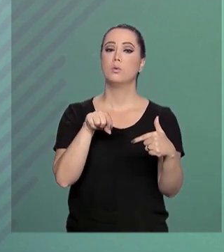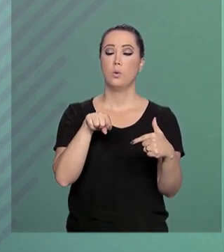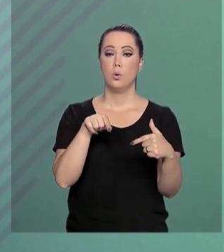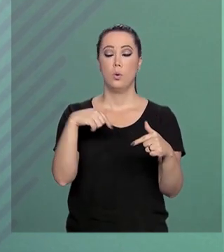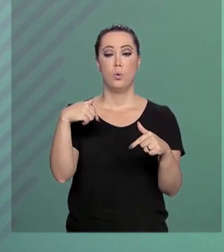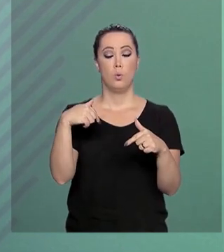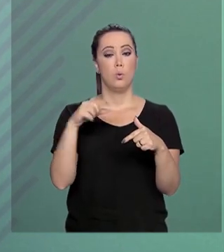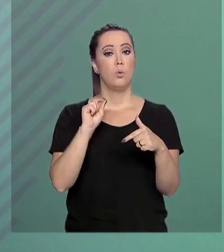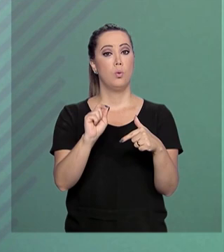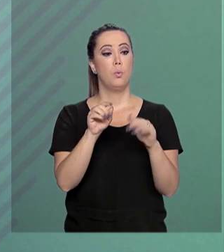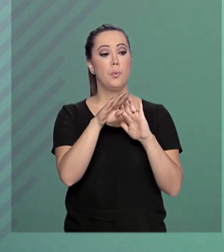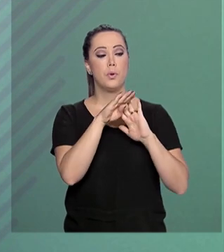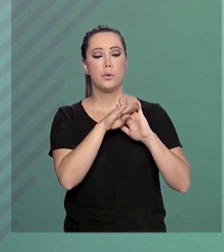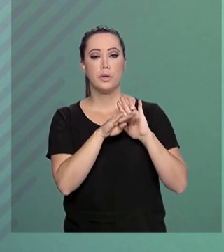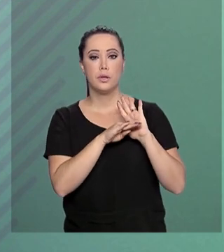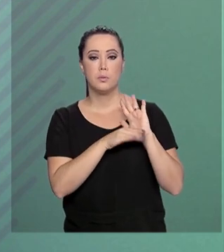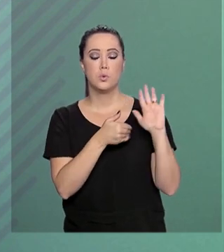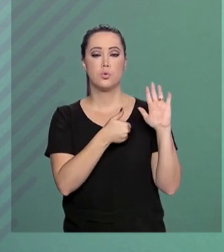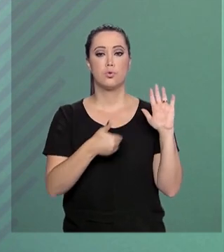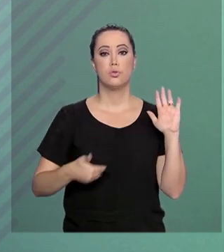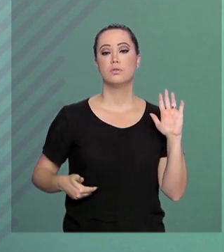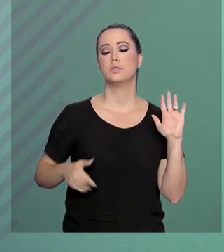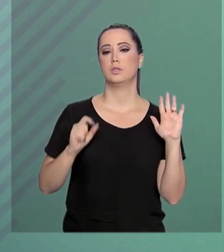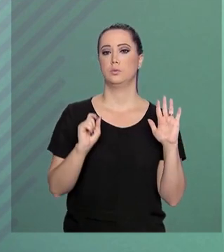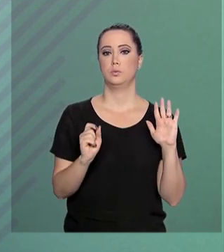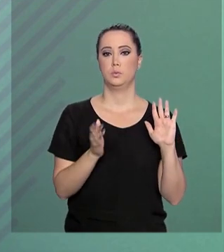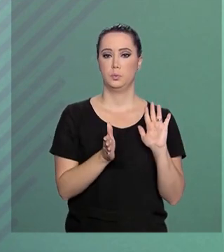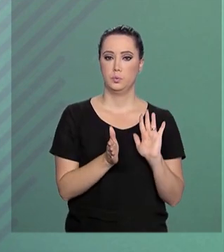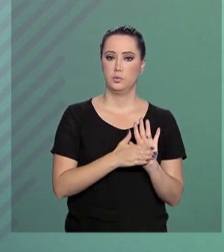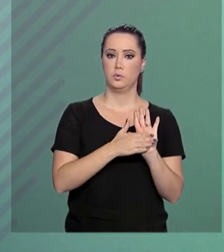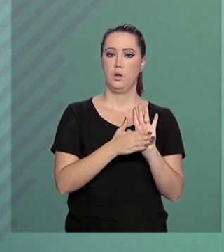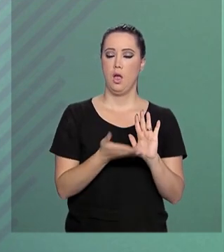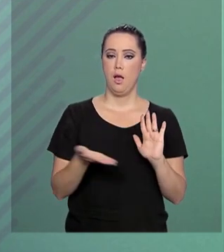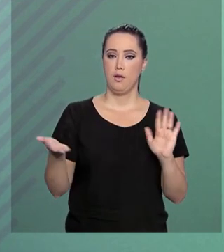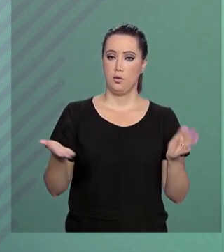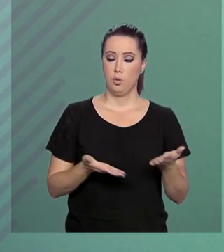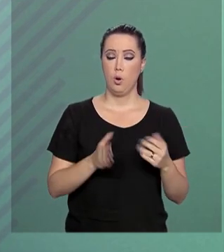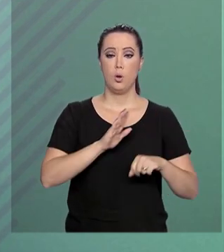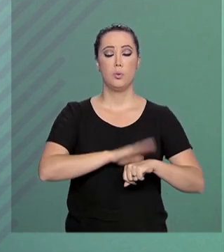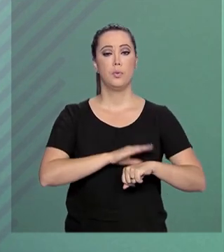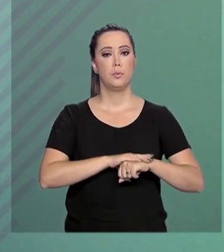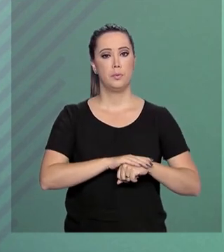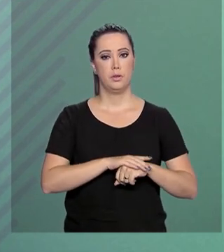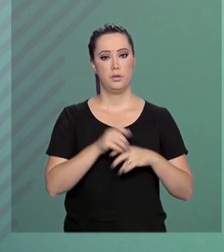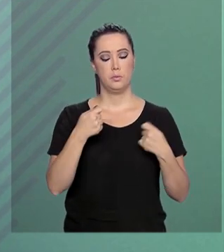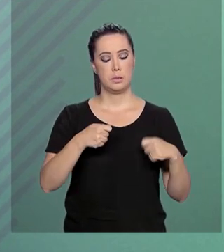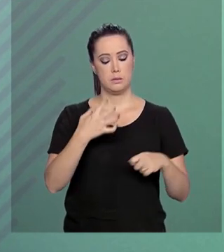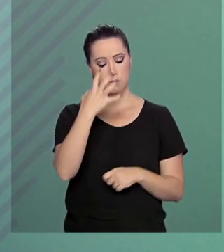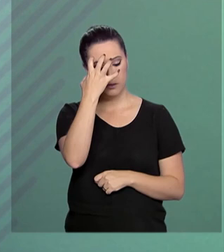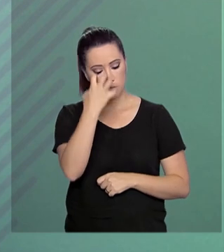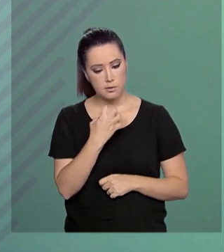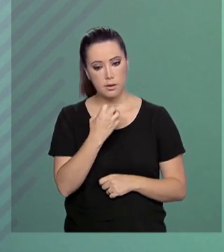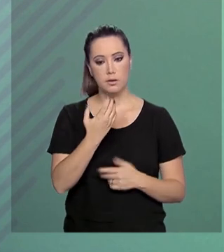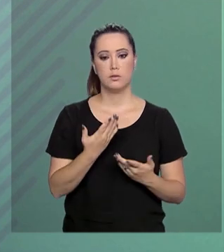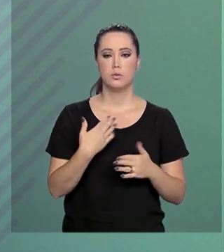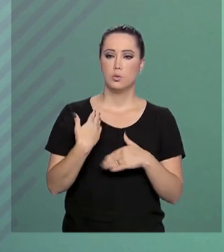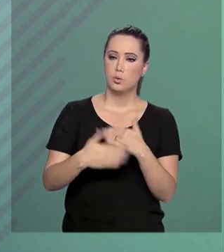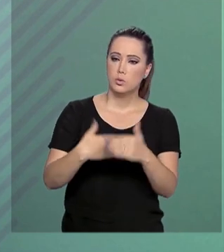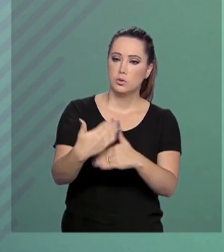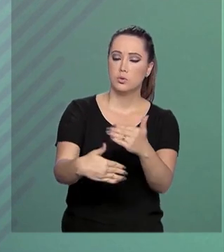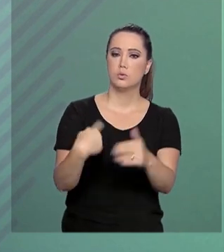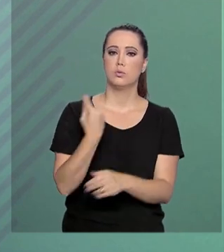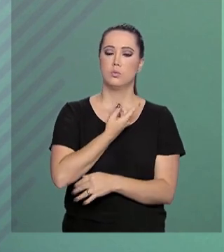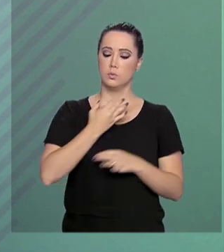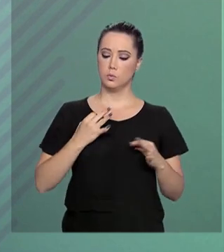ações e programas de governo. O momento é de prudência. Continuamos